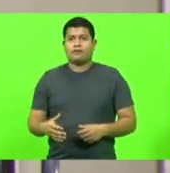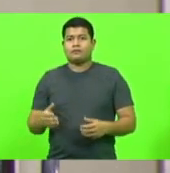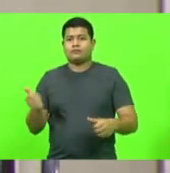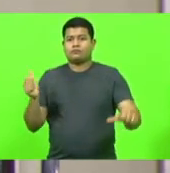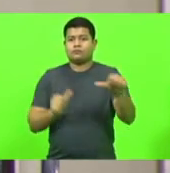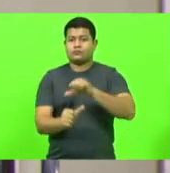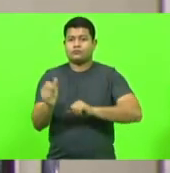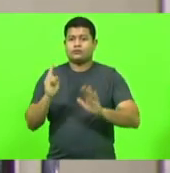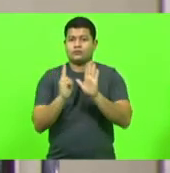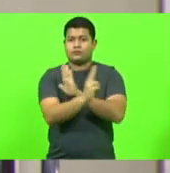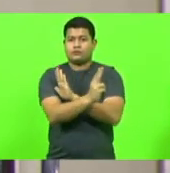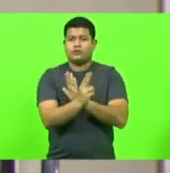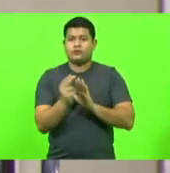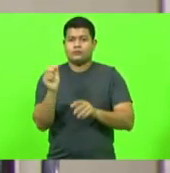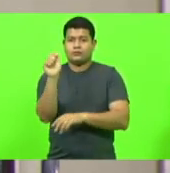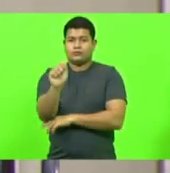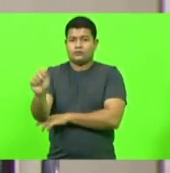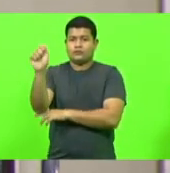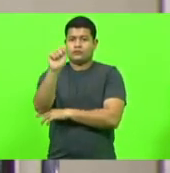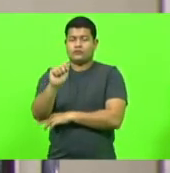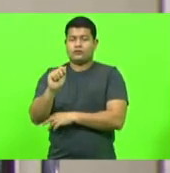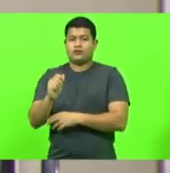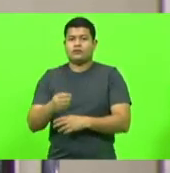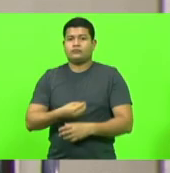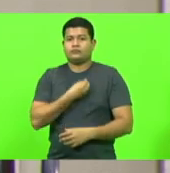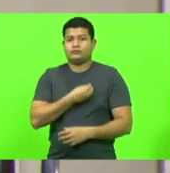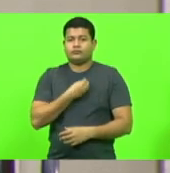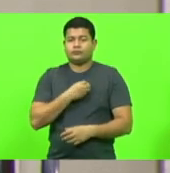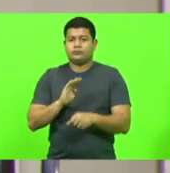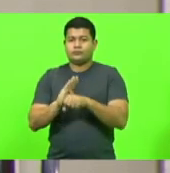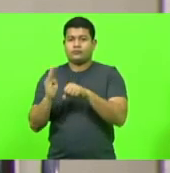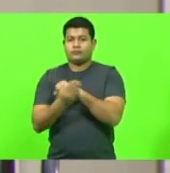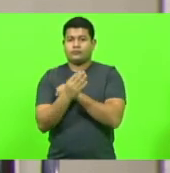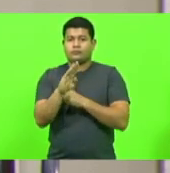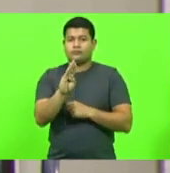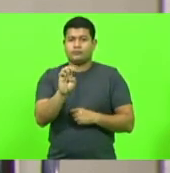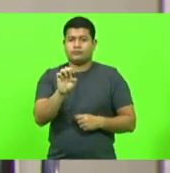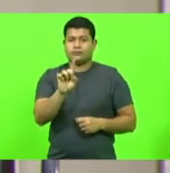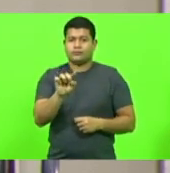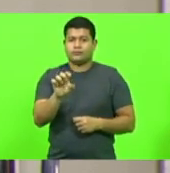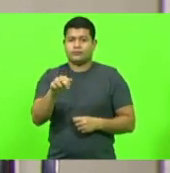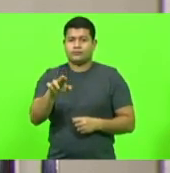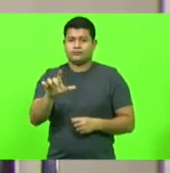a denominação da Associação de Moradores do Bairro Bezenelo para Associação